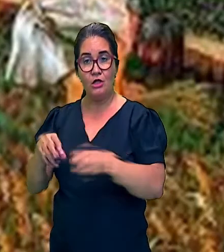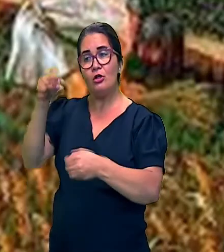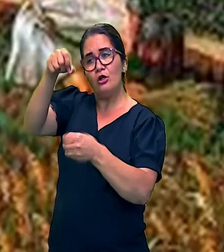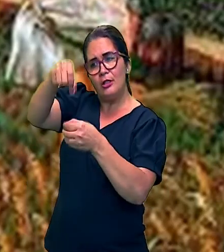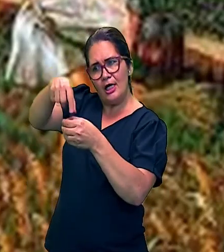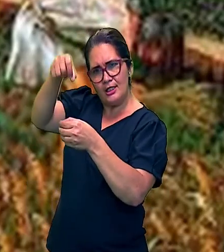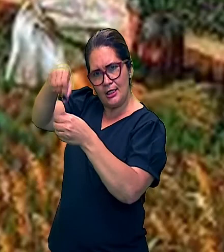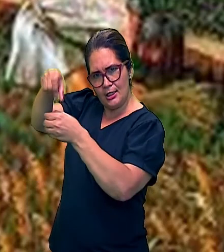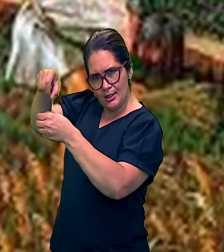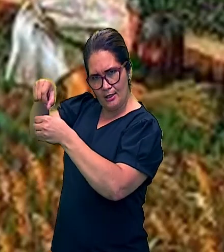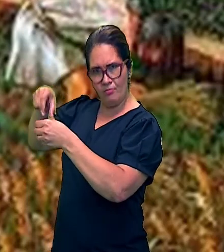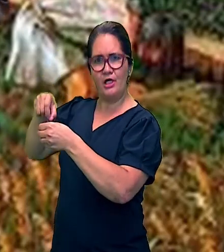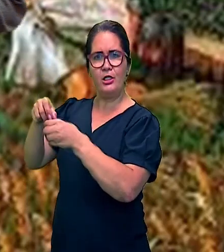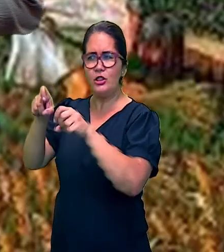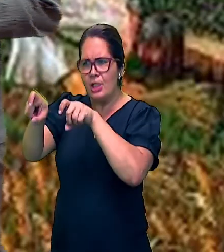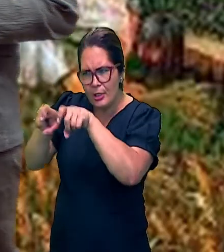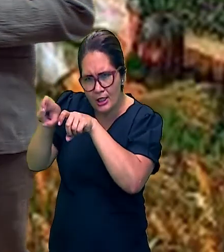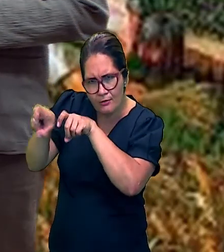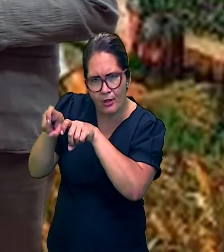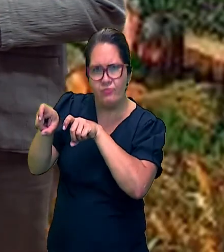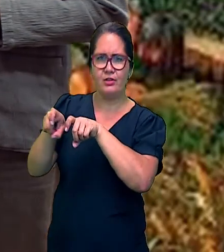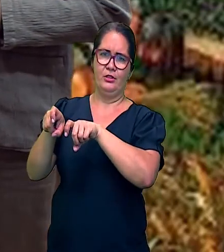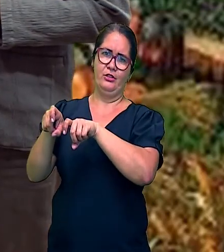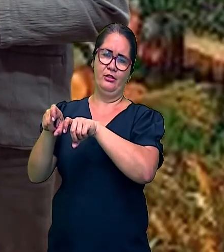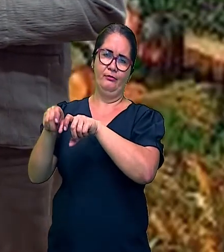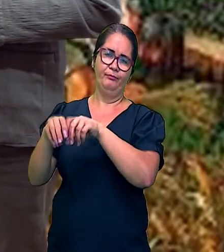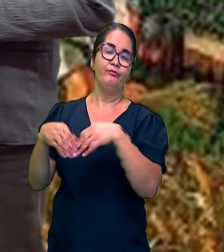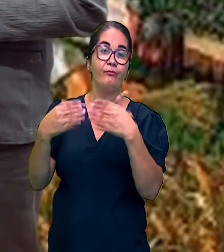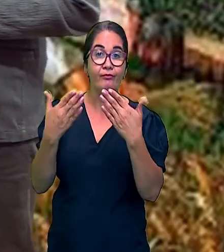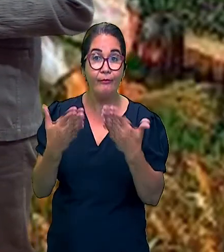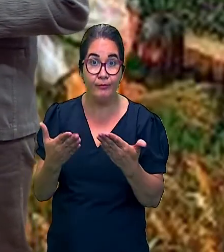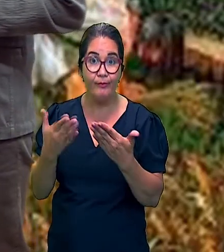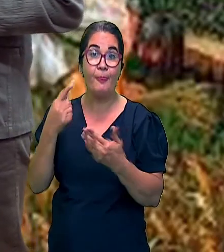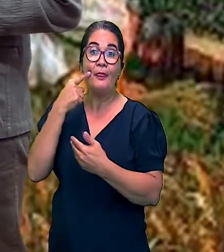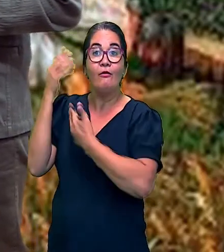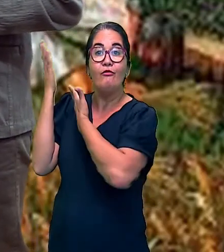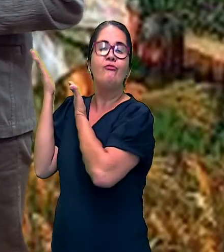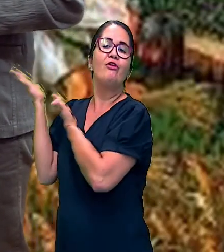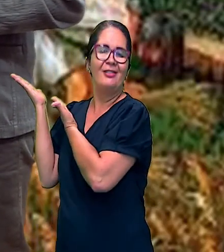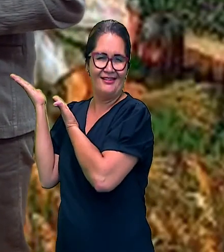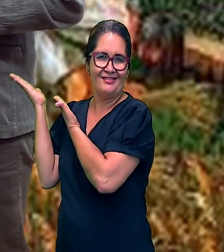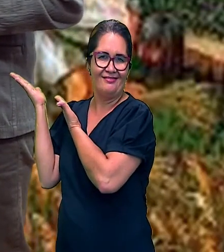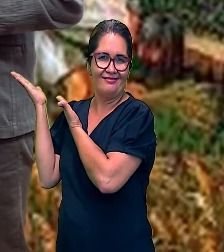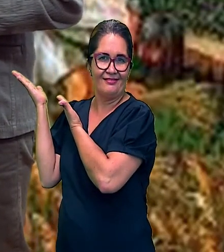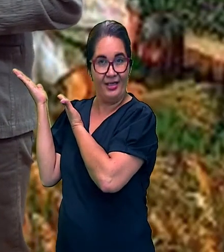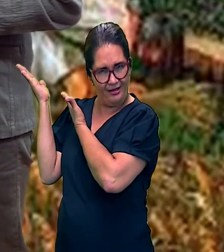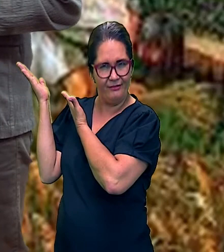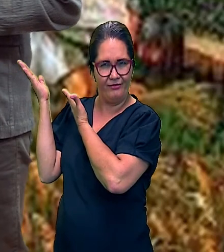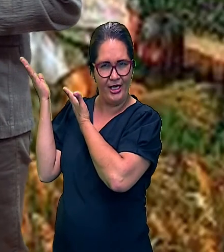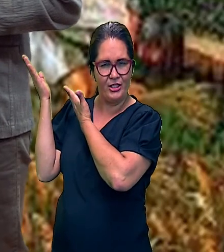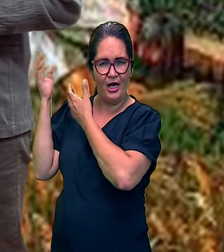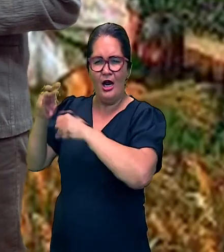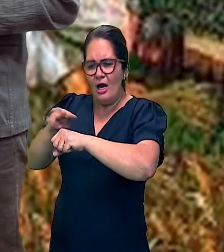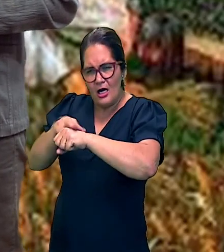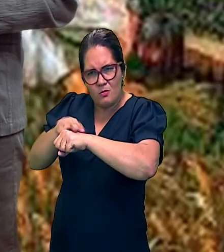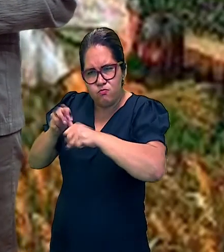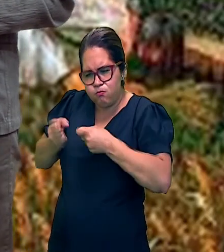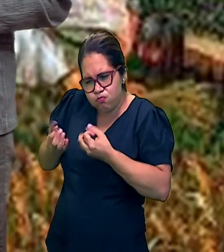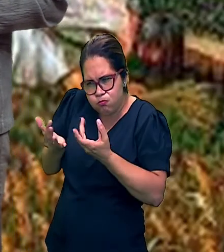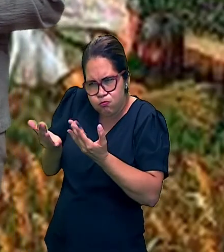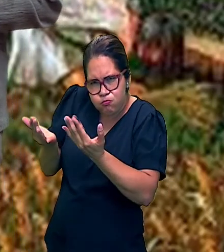alimentos obtidos por meio da caça e coleta. Aqui, as hortas bem próximas às